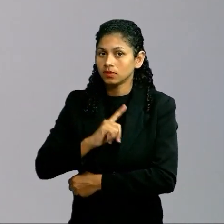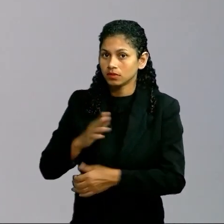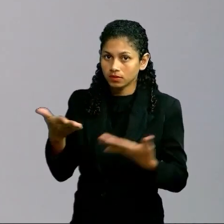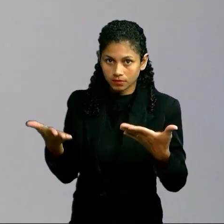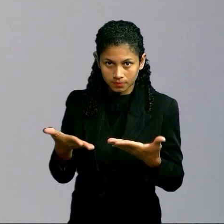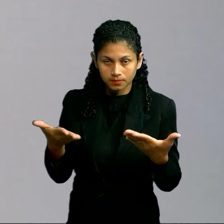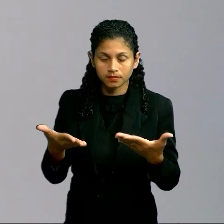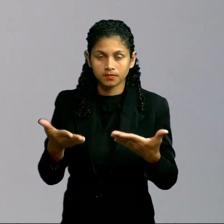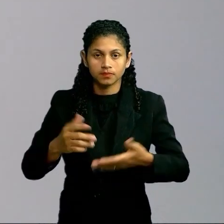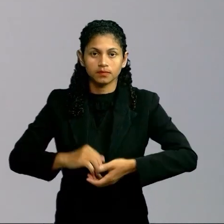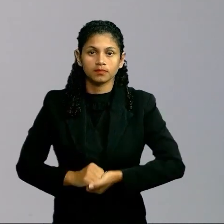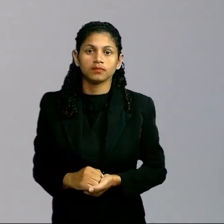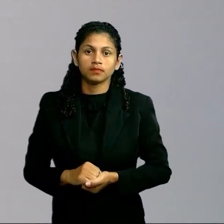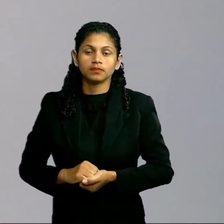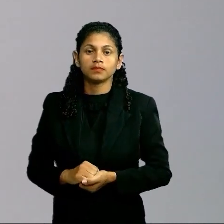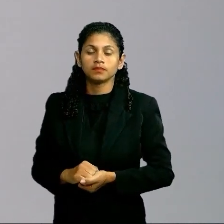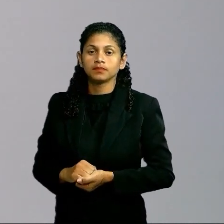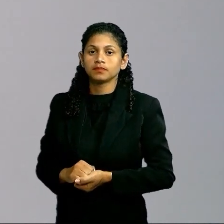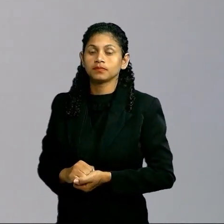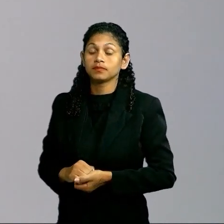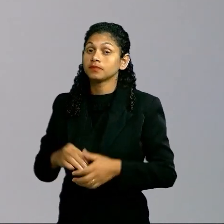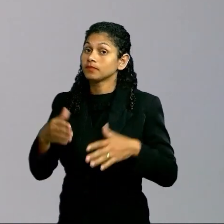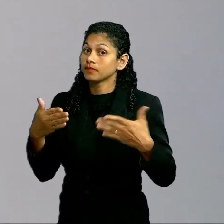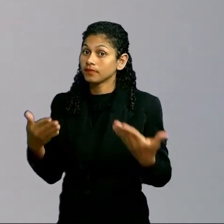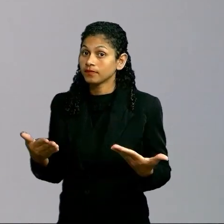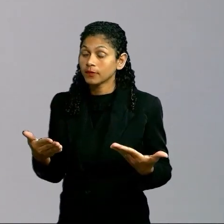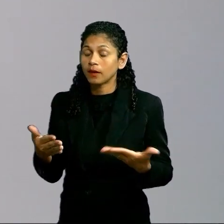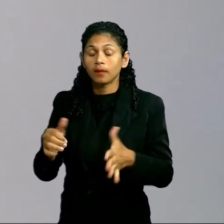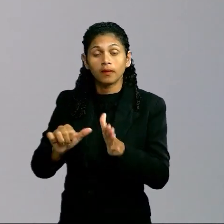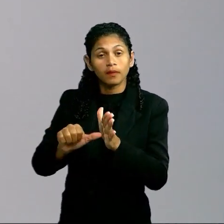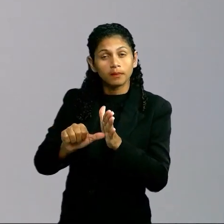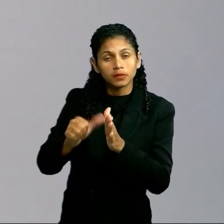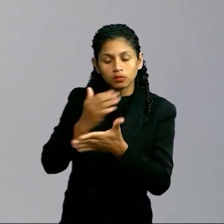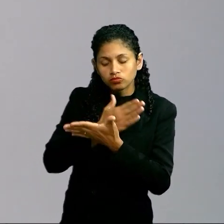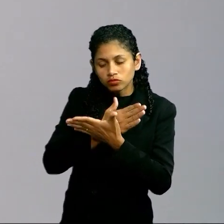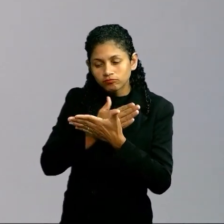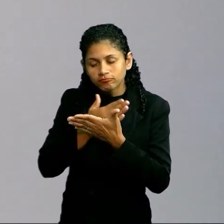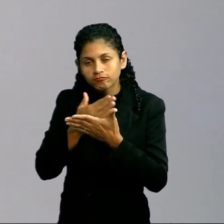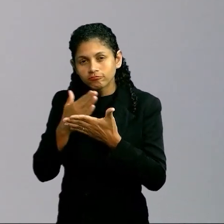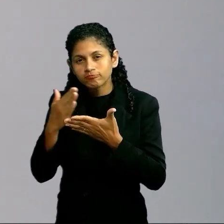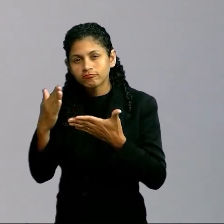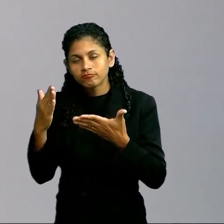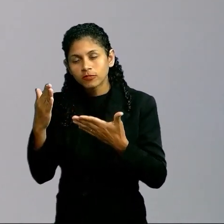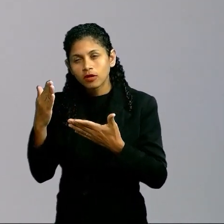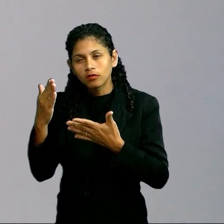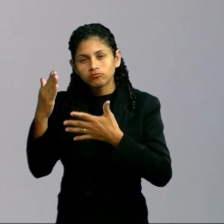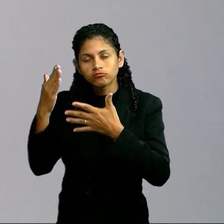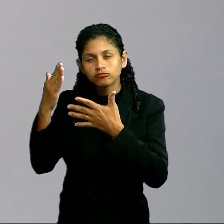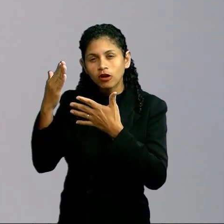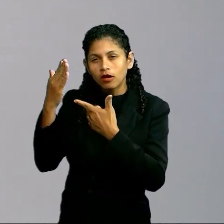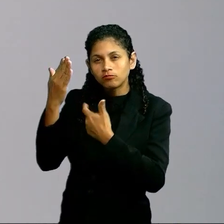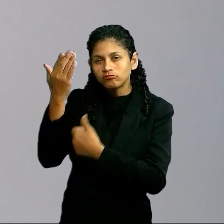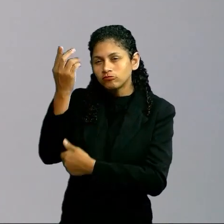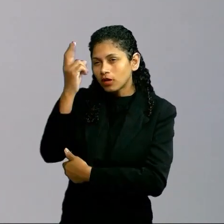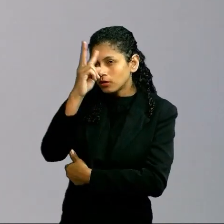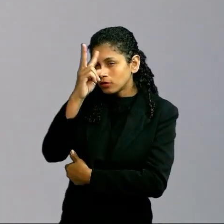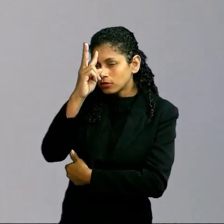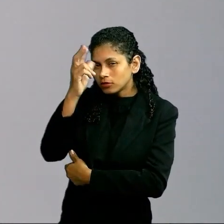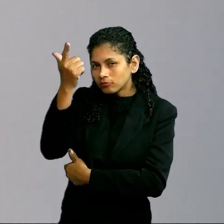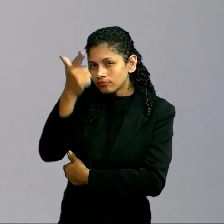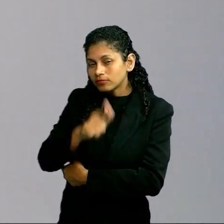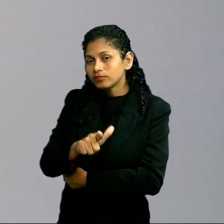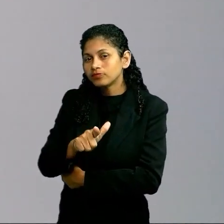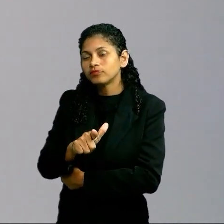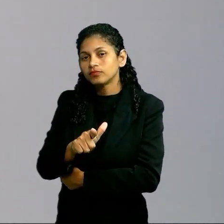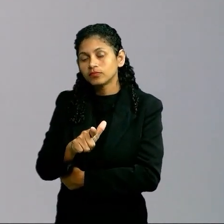nessas atividades. Certo? Então, a princípio, só para relembrar, o que seria a química orgânica? Então, a química